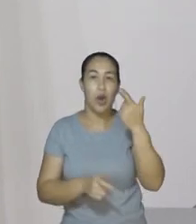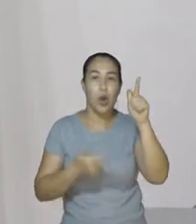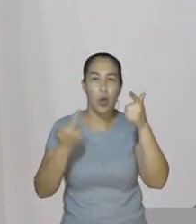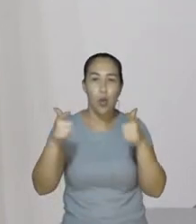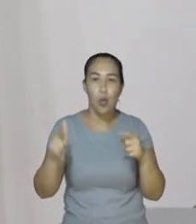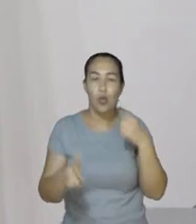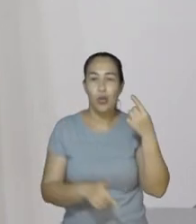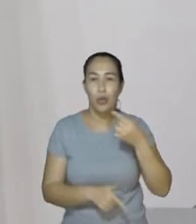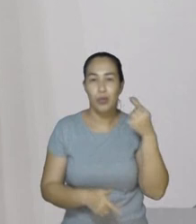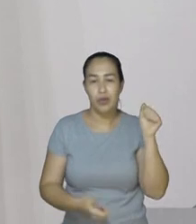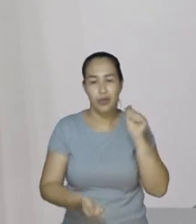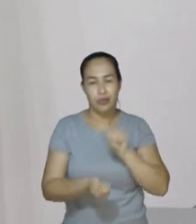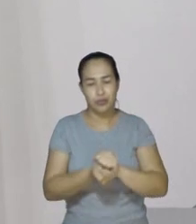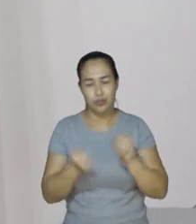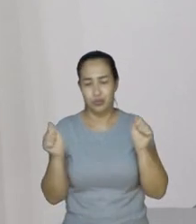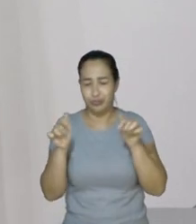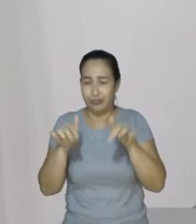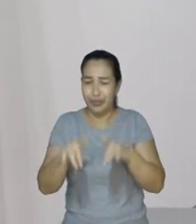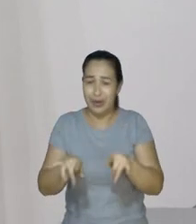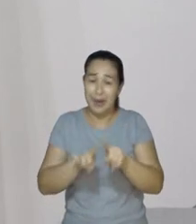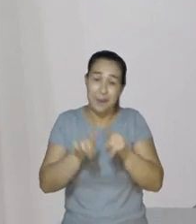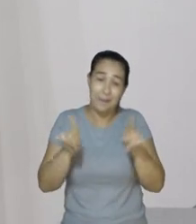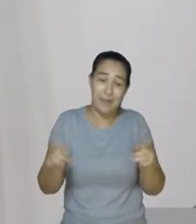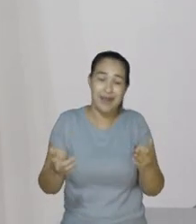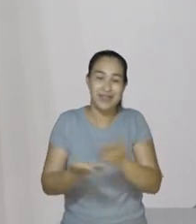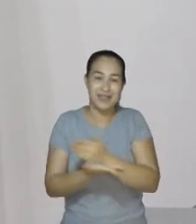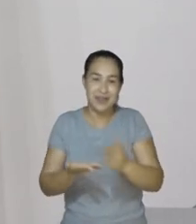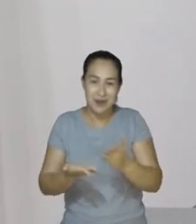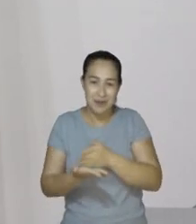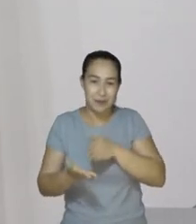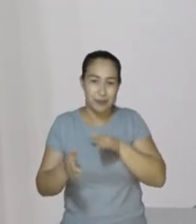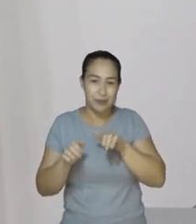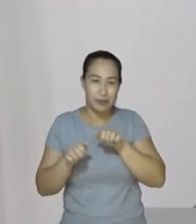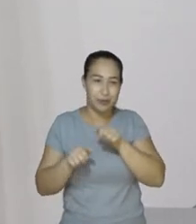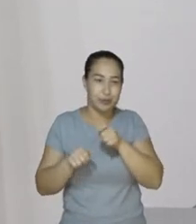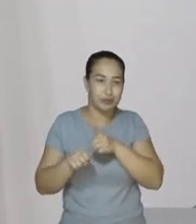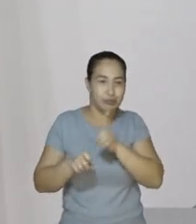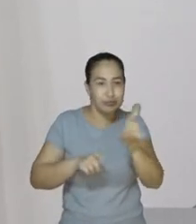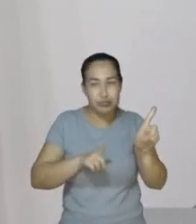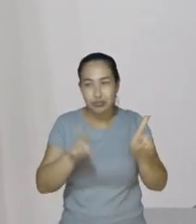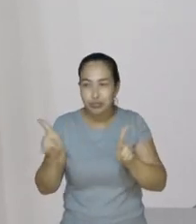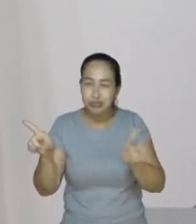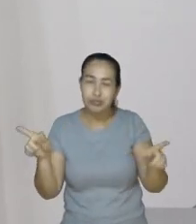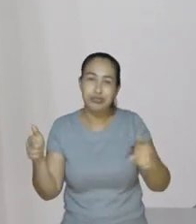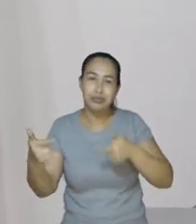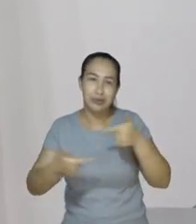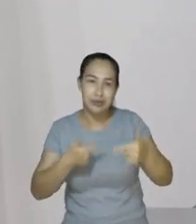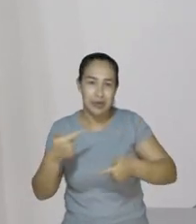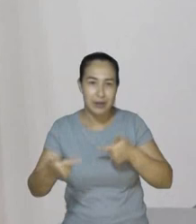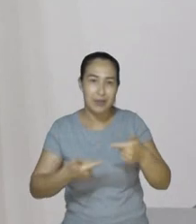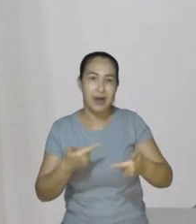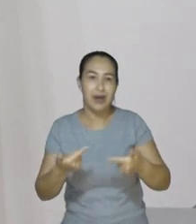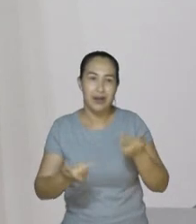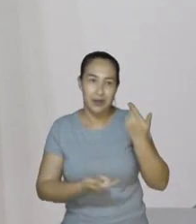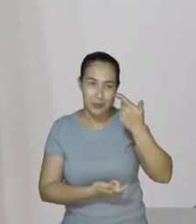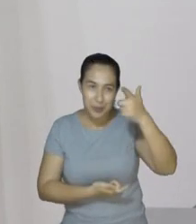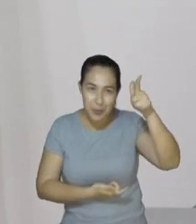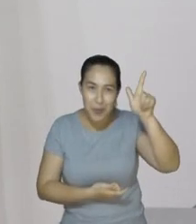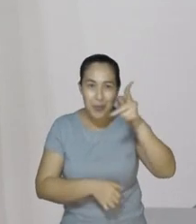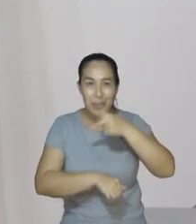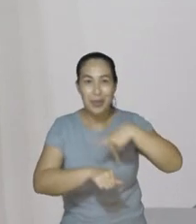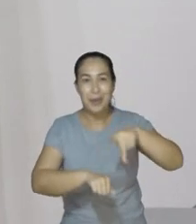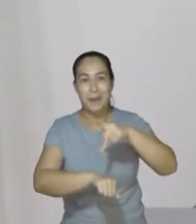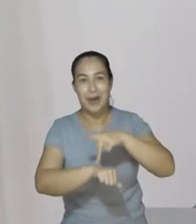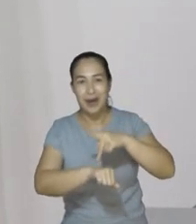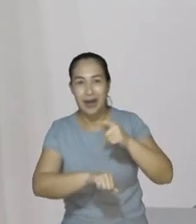estar aqui, mas alguns estão em missões que fazem parte da diretoria fora do país, representando a Unali, participando de